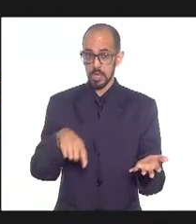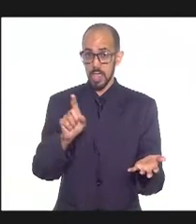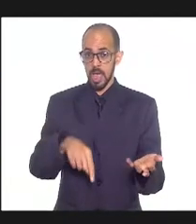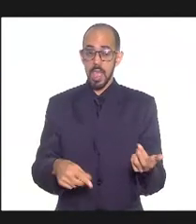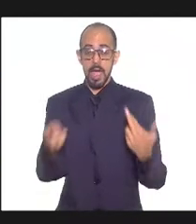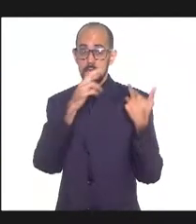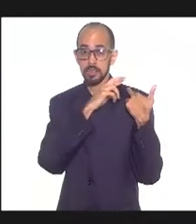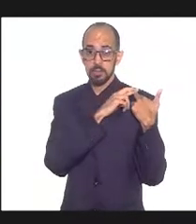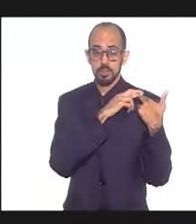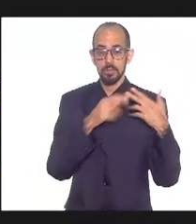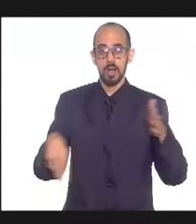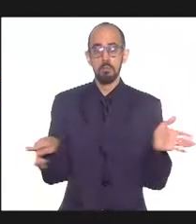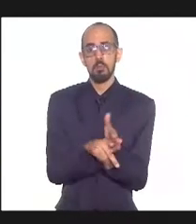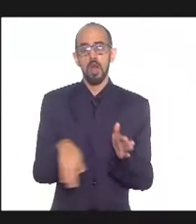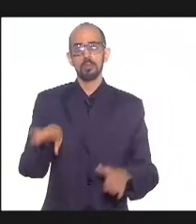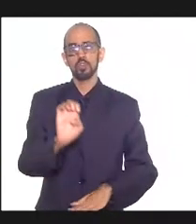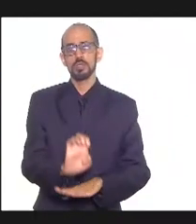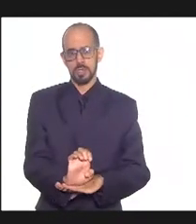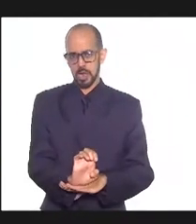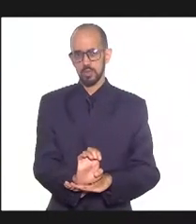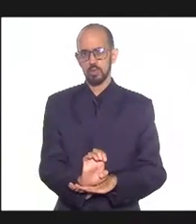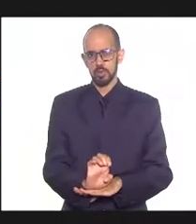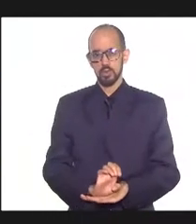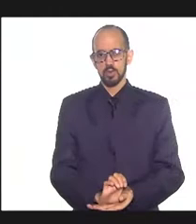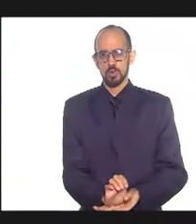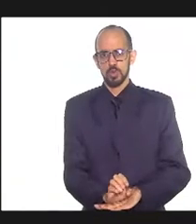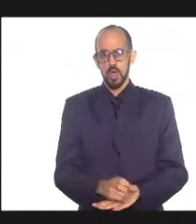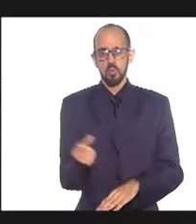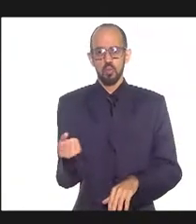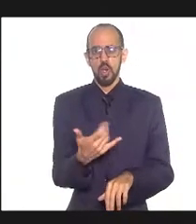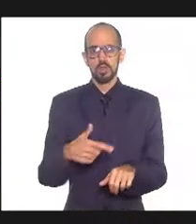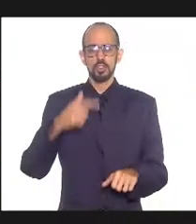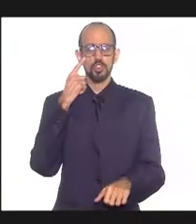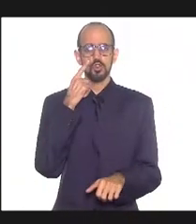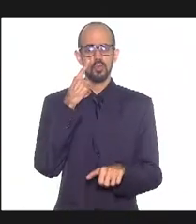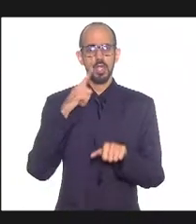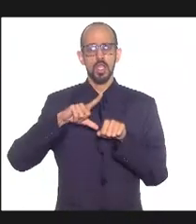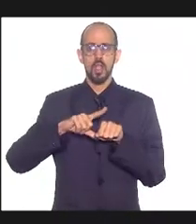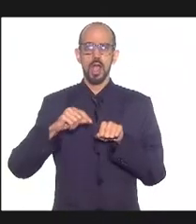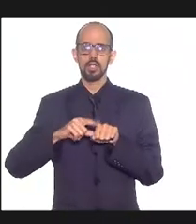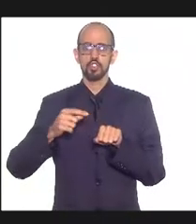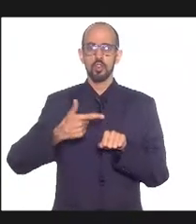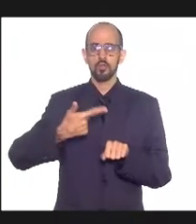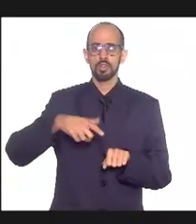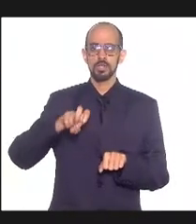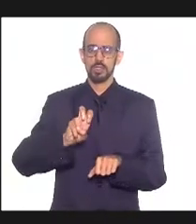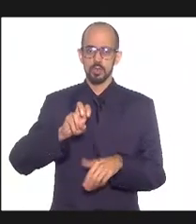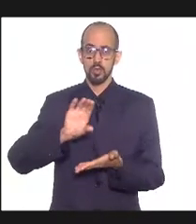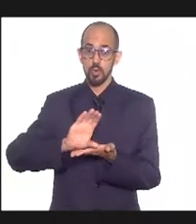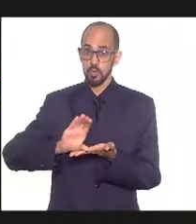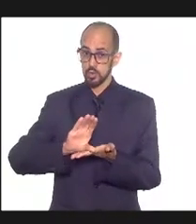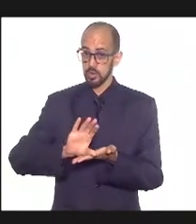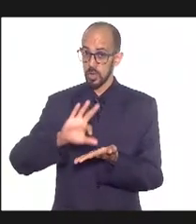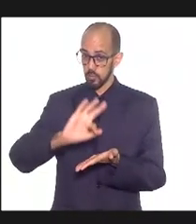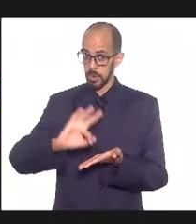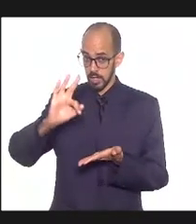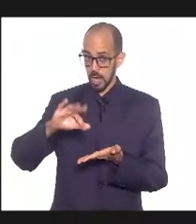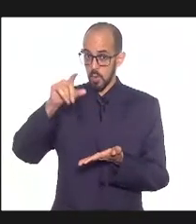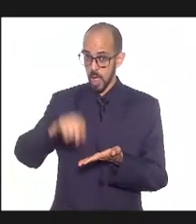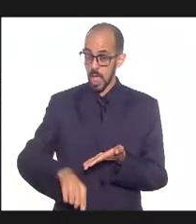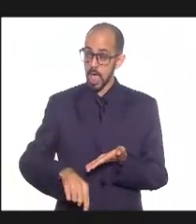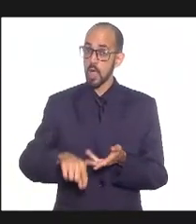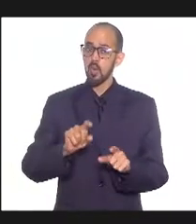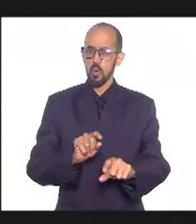atribuição dos estados. Então, quando a gente remete ao artigo 25 da Constituição Federal, tem detalhes interessantes. Cabe